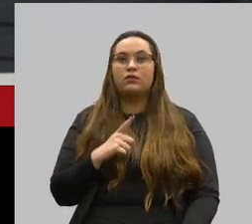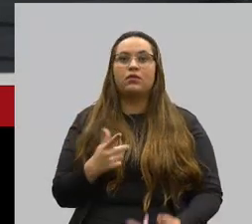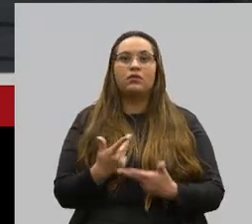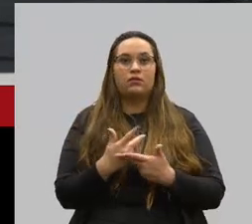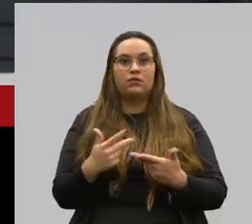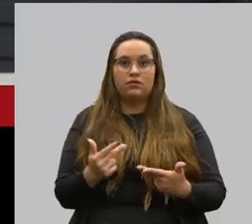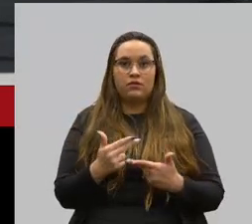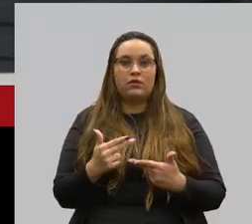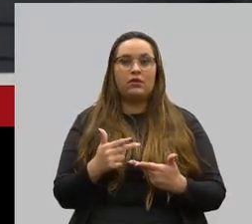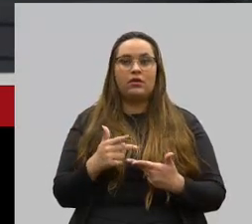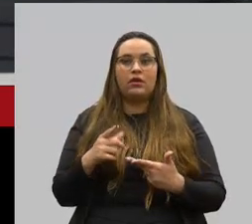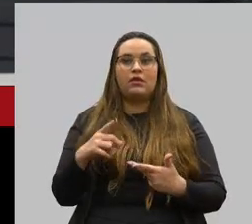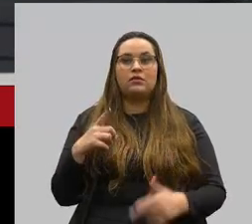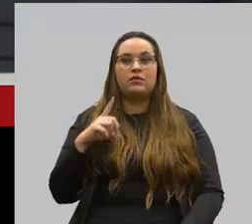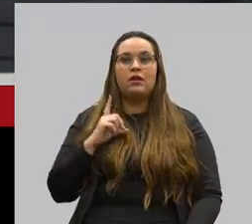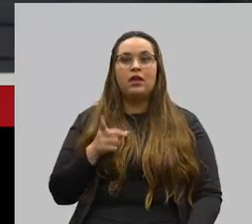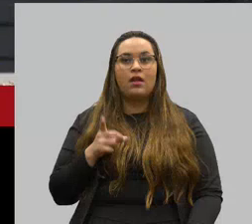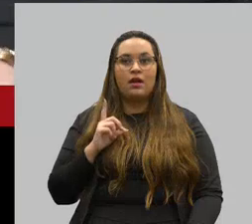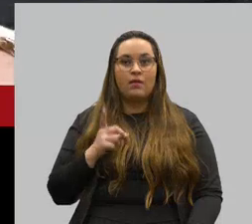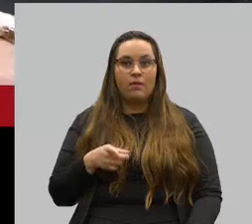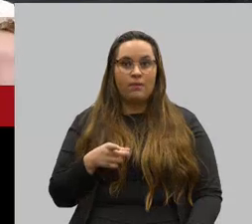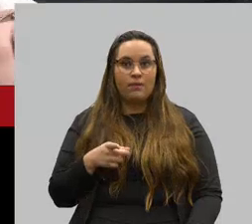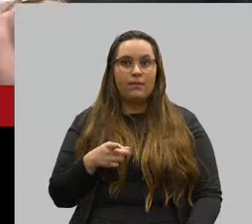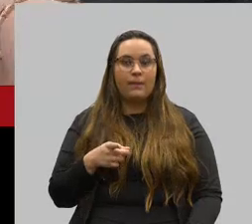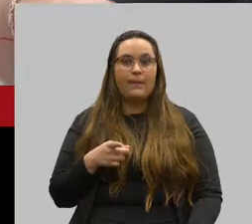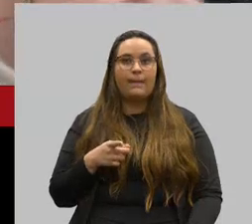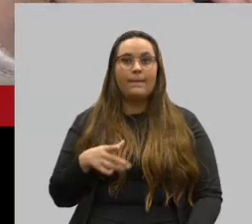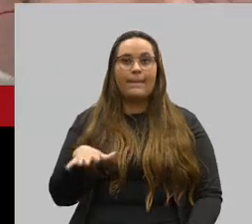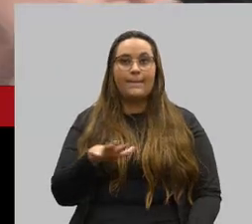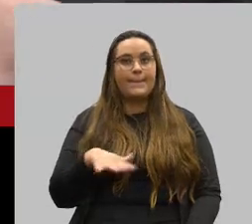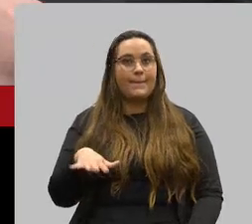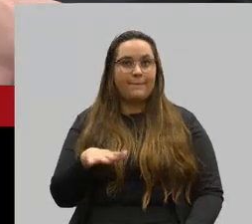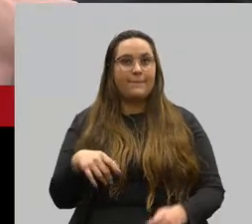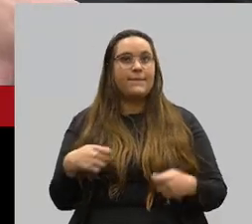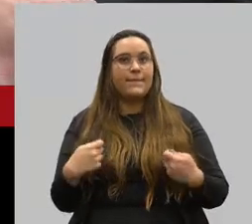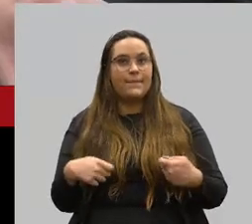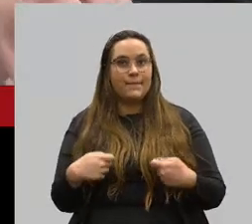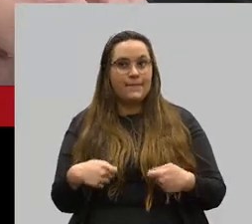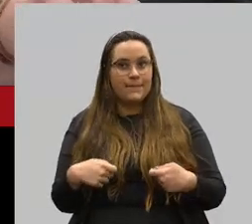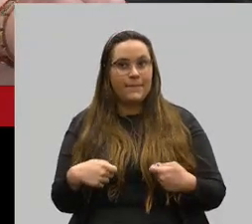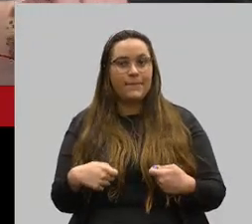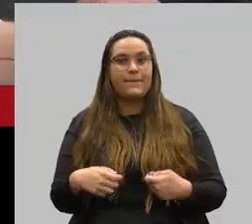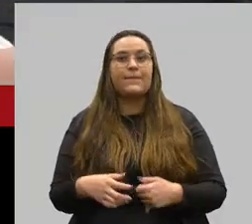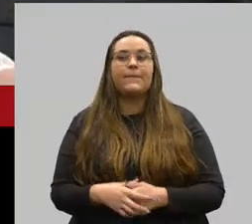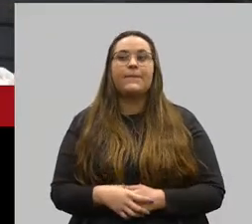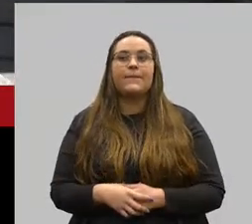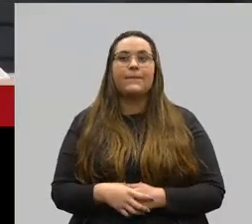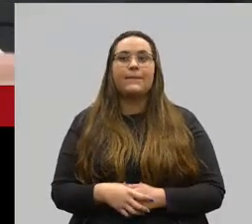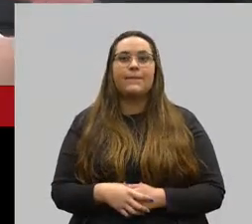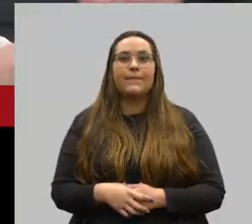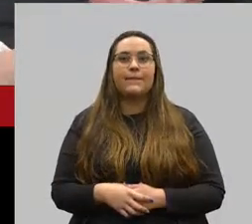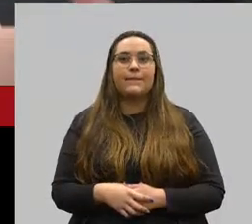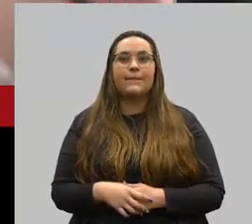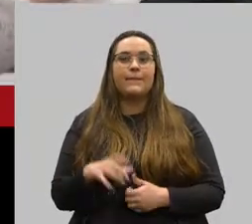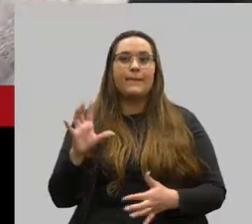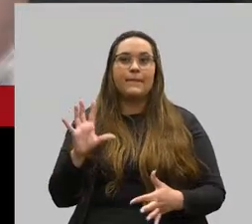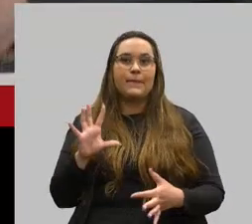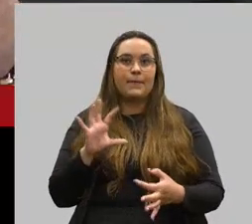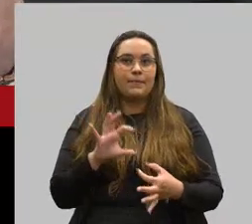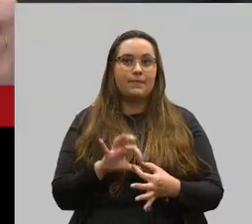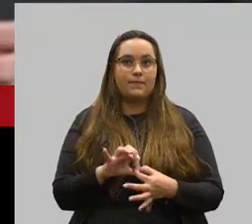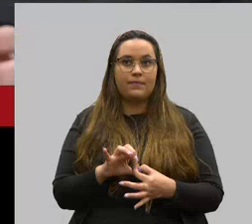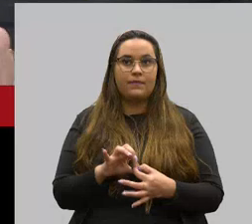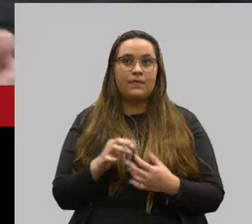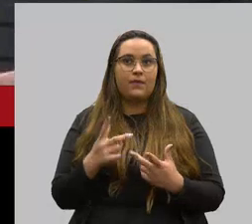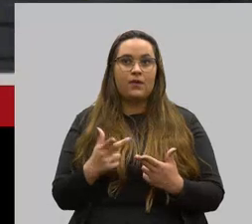especializadas eh no âmbito das cidades da região metropolitana elas não ficariam vinculadas mais como eram